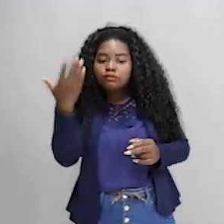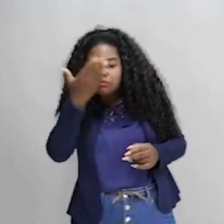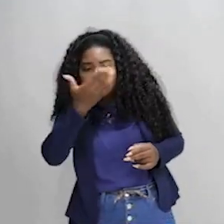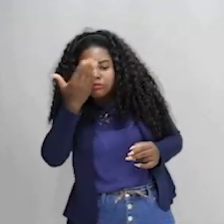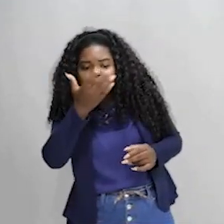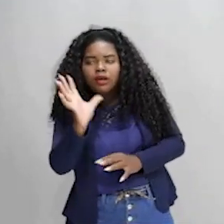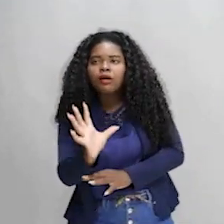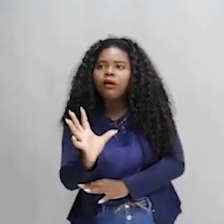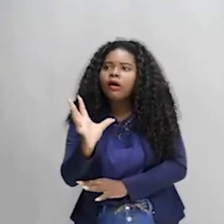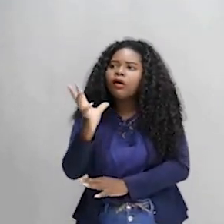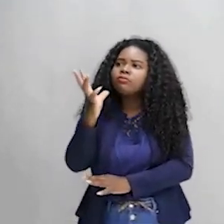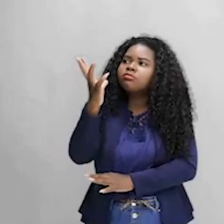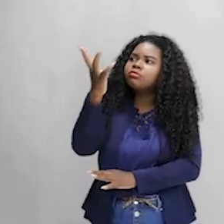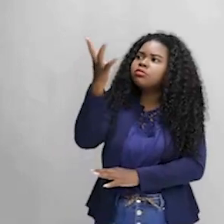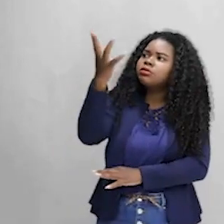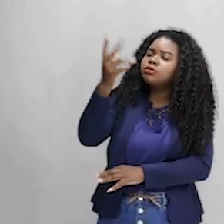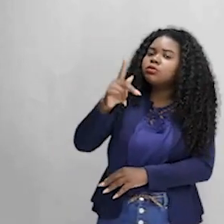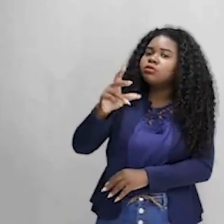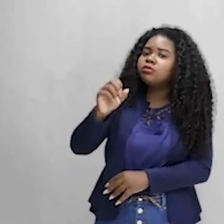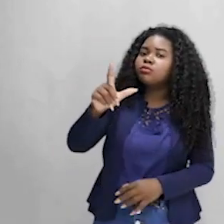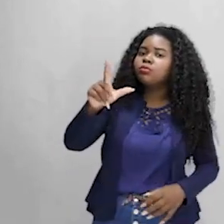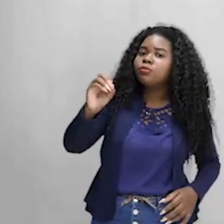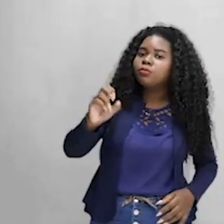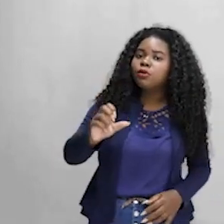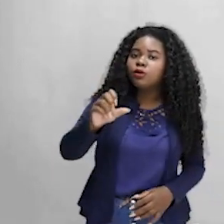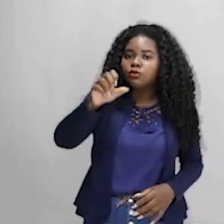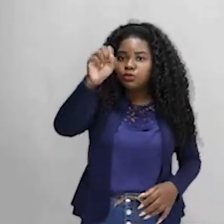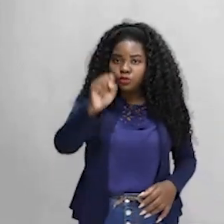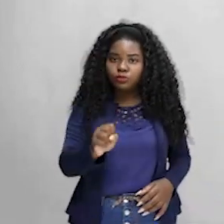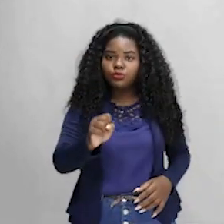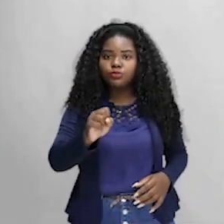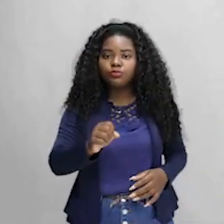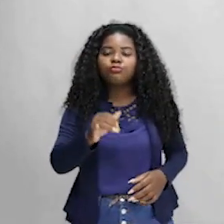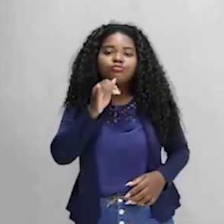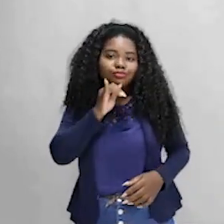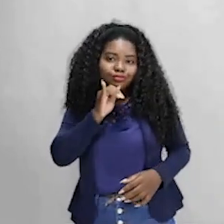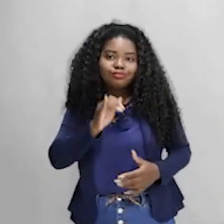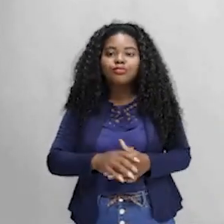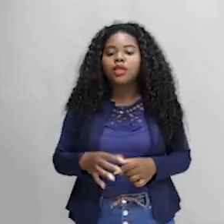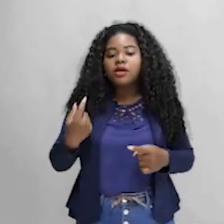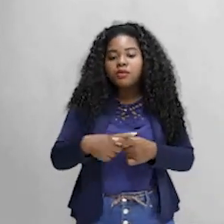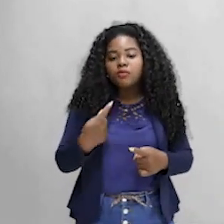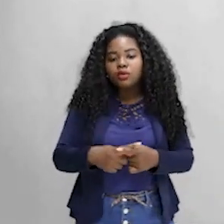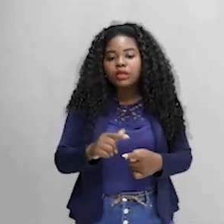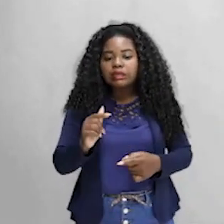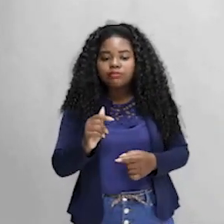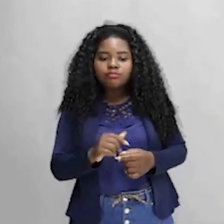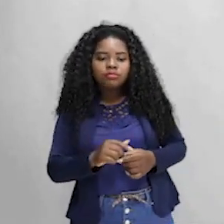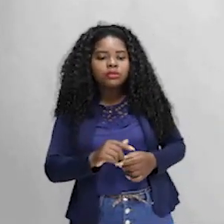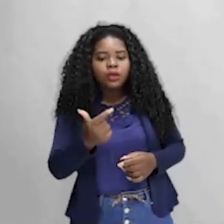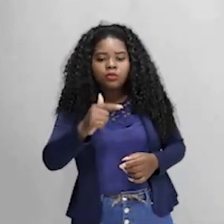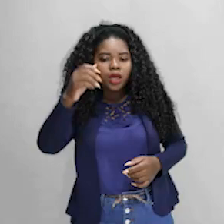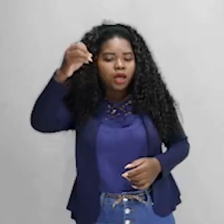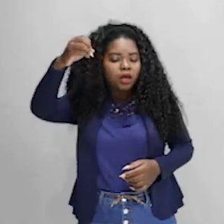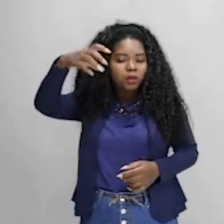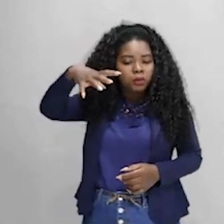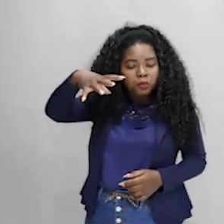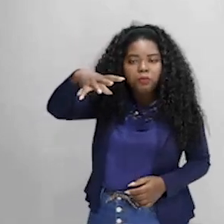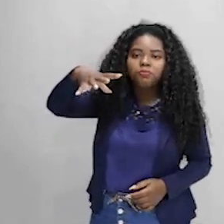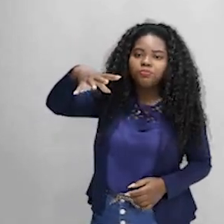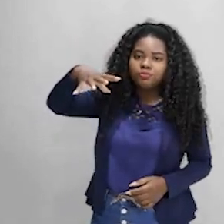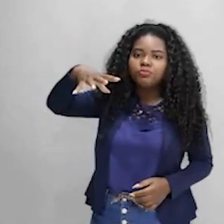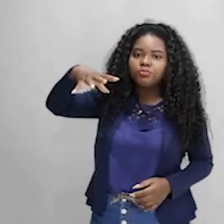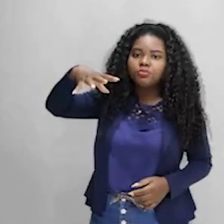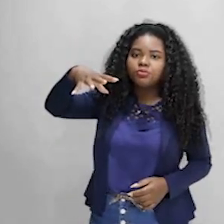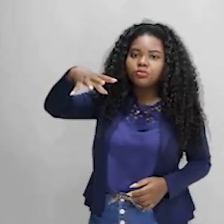grande porte no polo sul da Terra, galera. Tá certo? Por quê? Porque tu tem ali pouca ausência de luz, né, se comparado